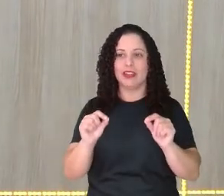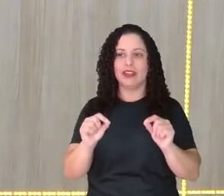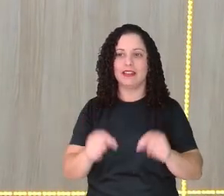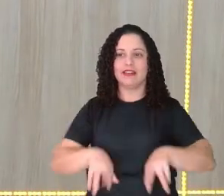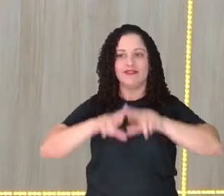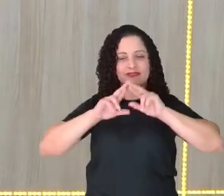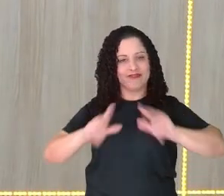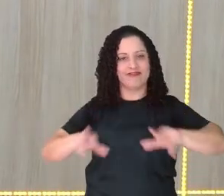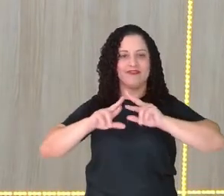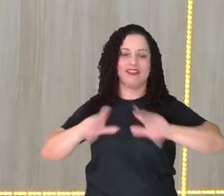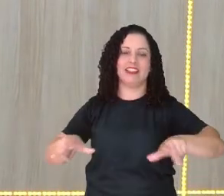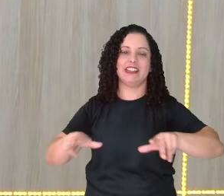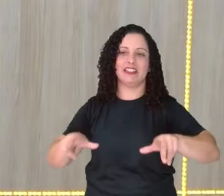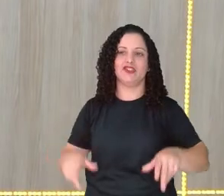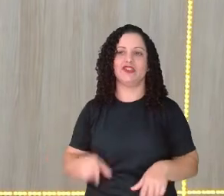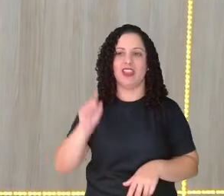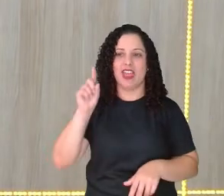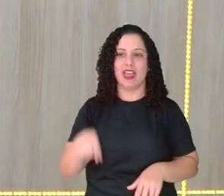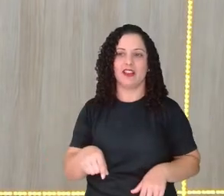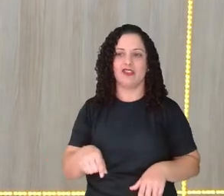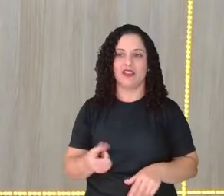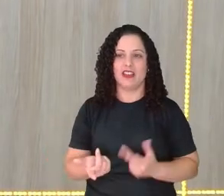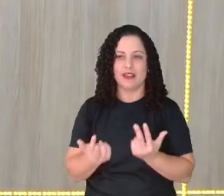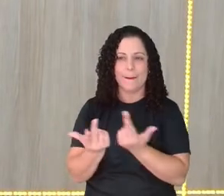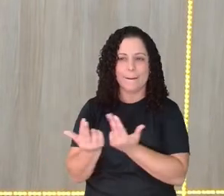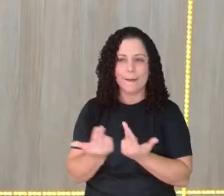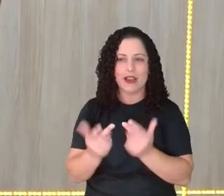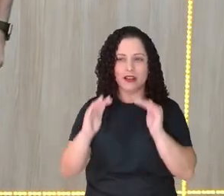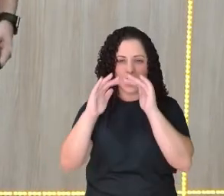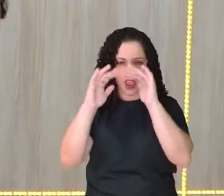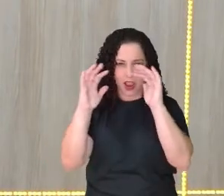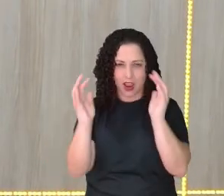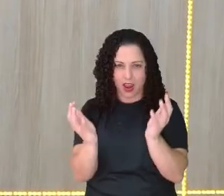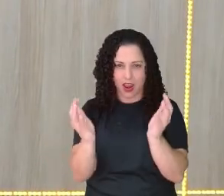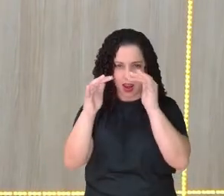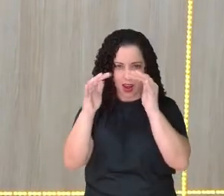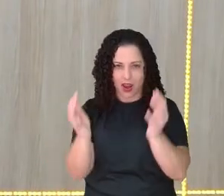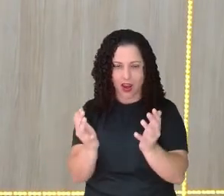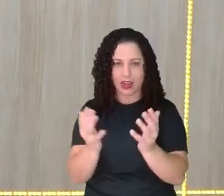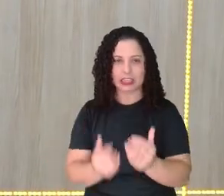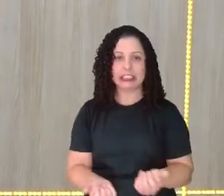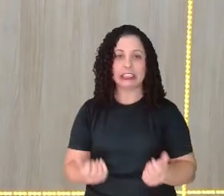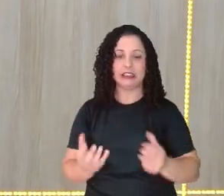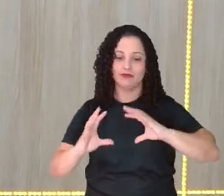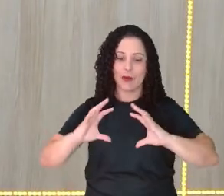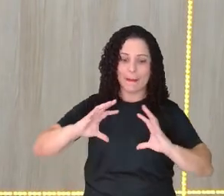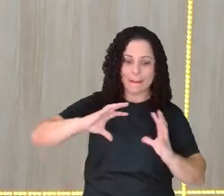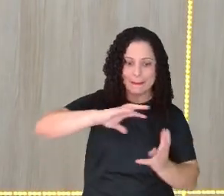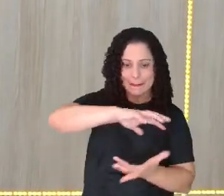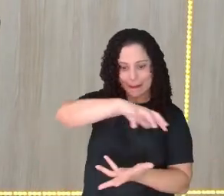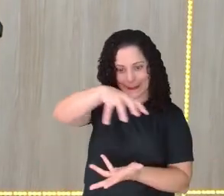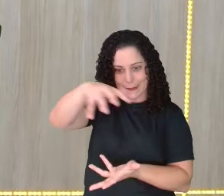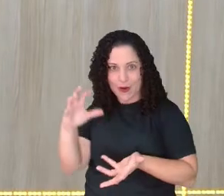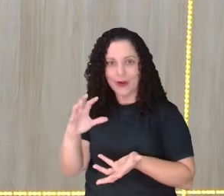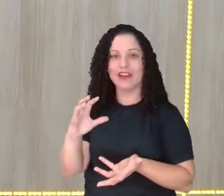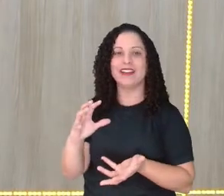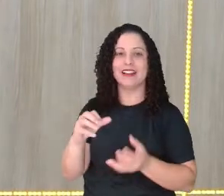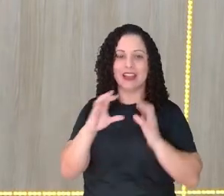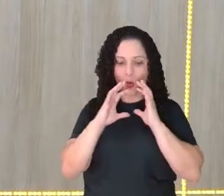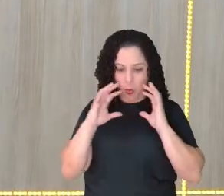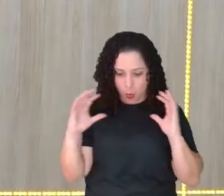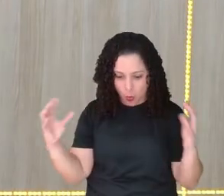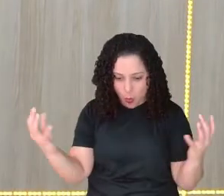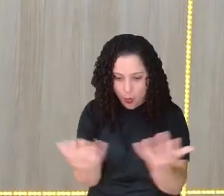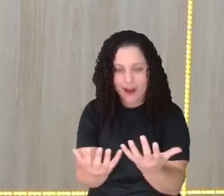não poligonais. Ficaram todas arredondadas, transformando aí em uma bola de futebol. Belezinha, galera?